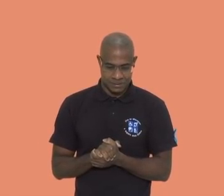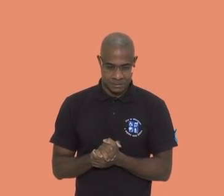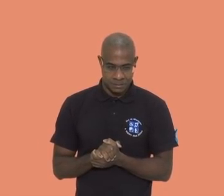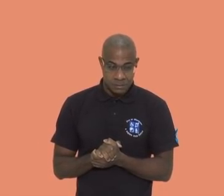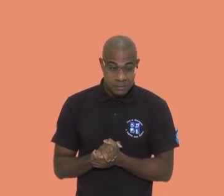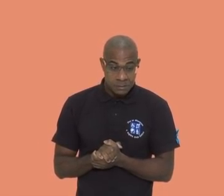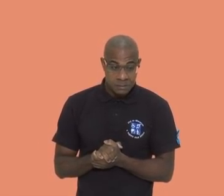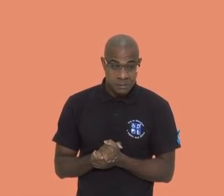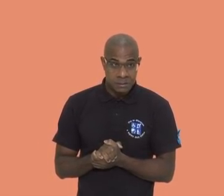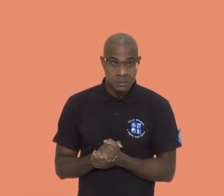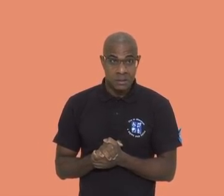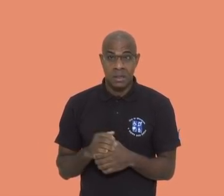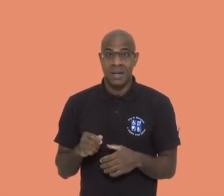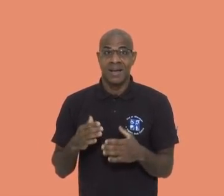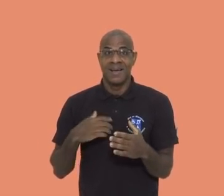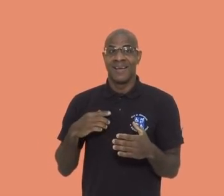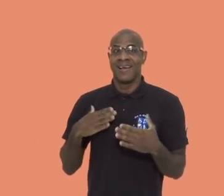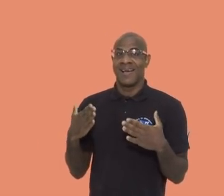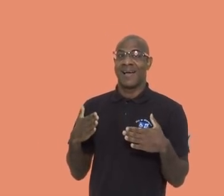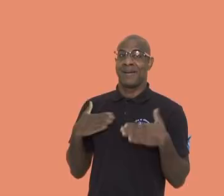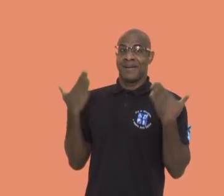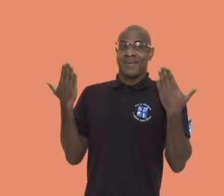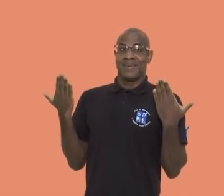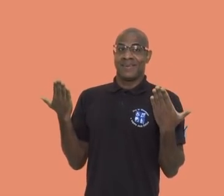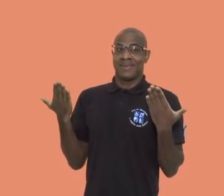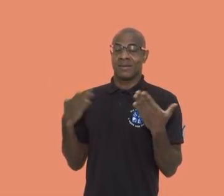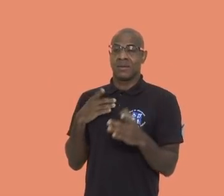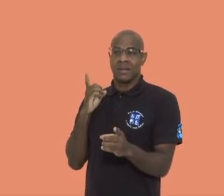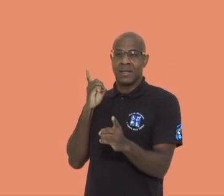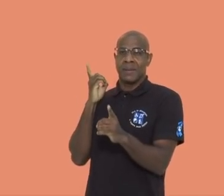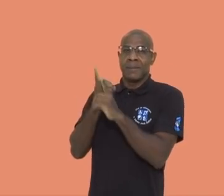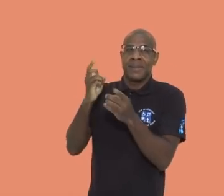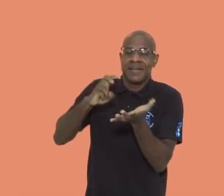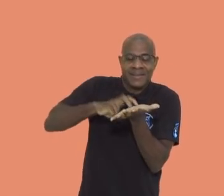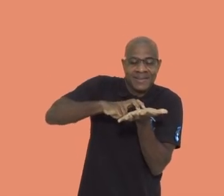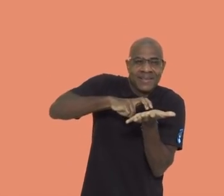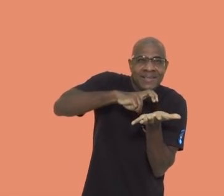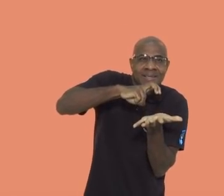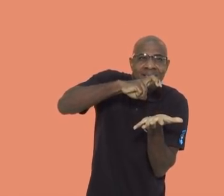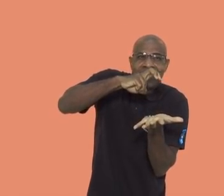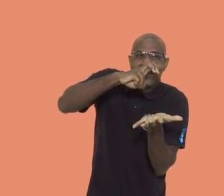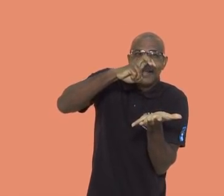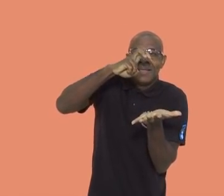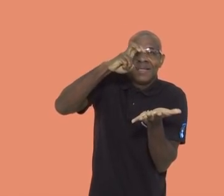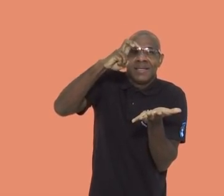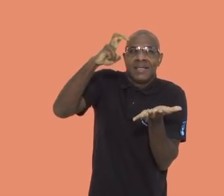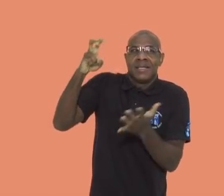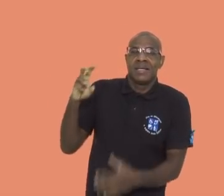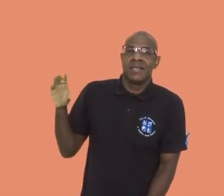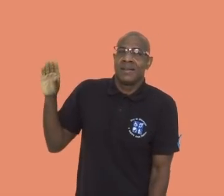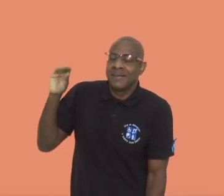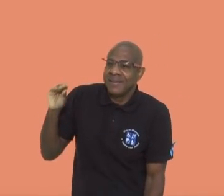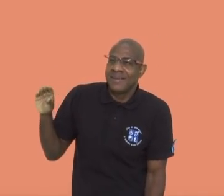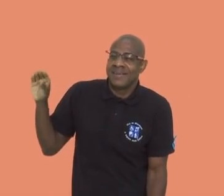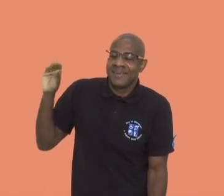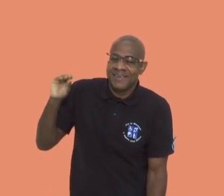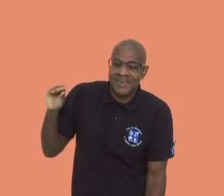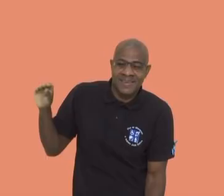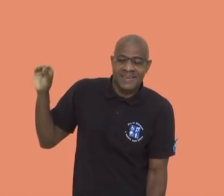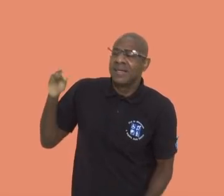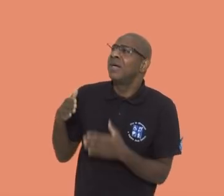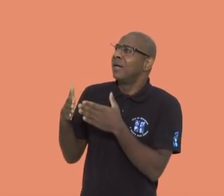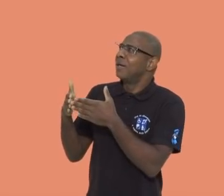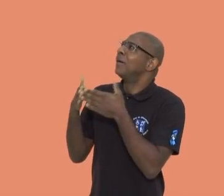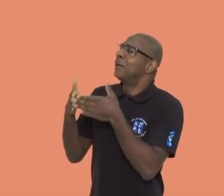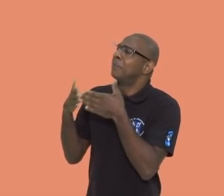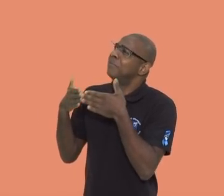Imagine qual foi a minha surpresa quando, ao amanhecer, uma vozinha me acordou dizendo: Por